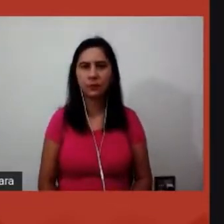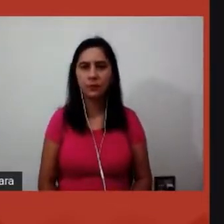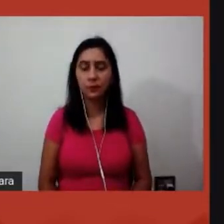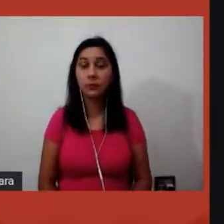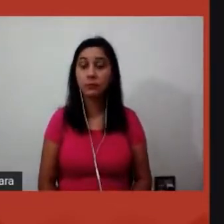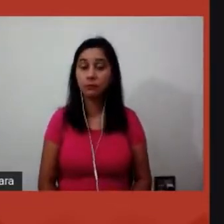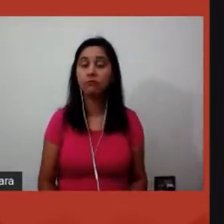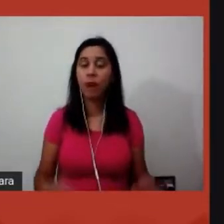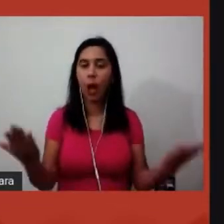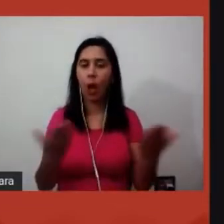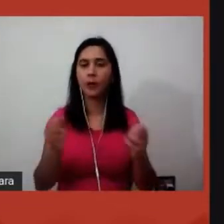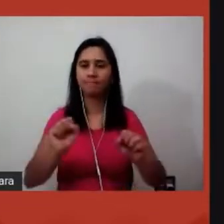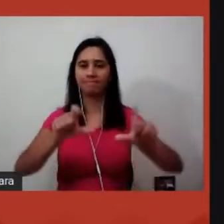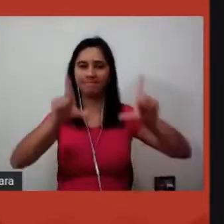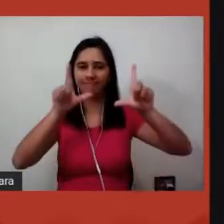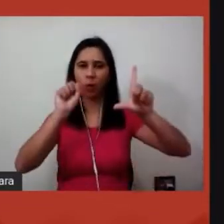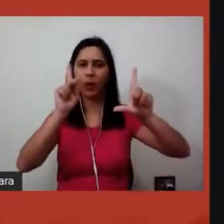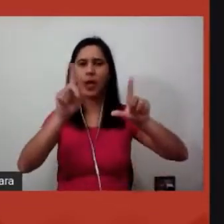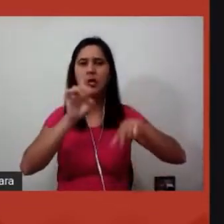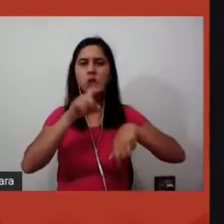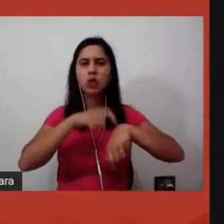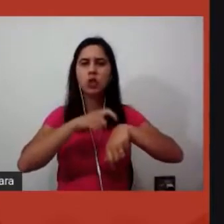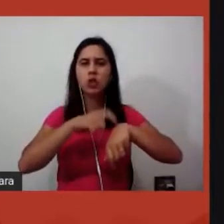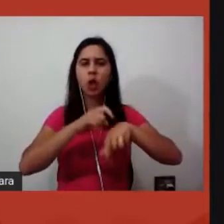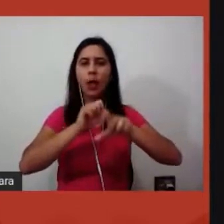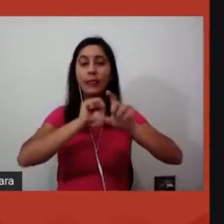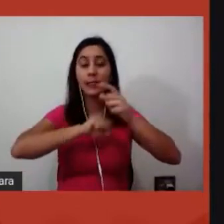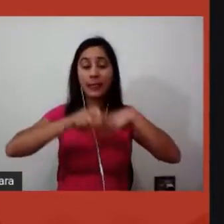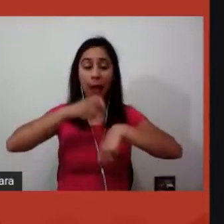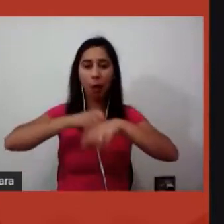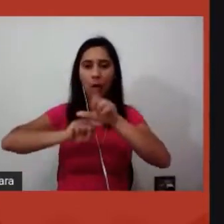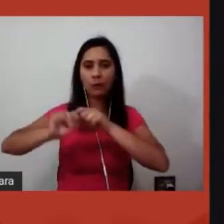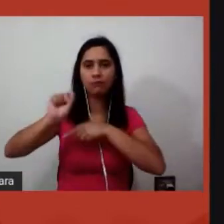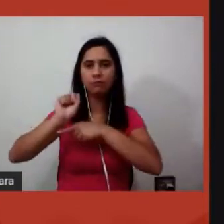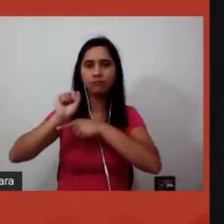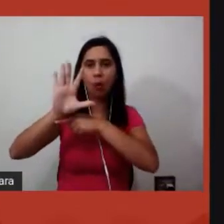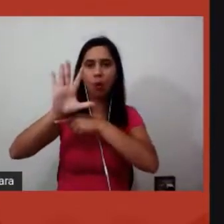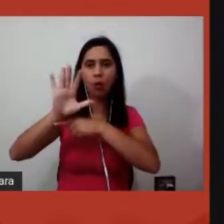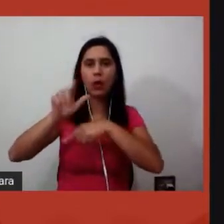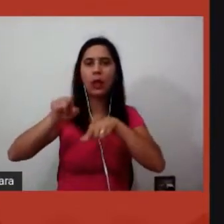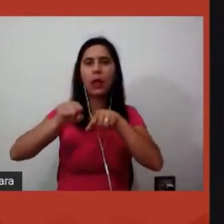Agora foi. Acho que é um delay de transmissão mesmo.